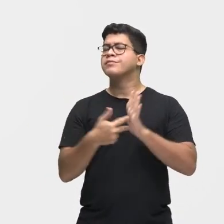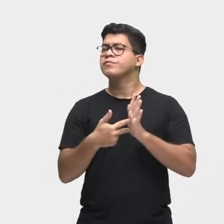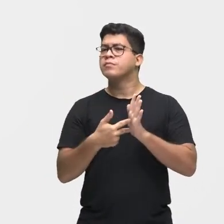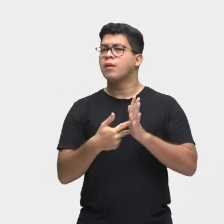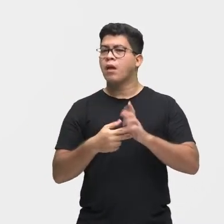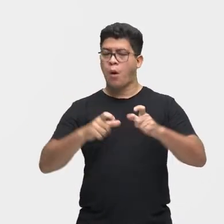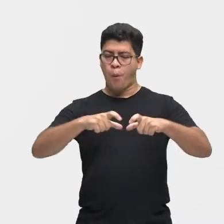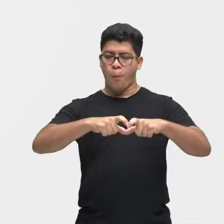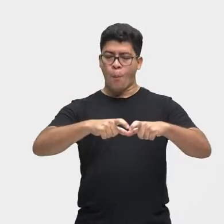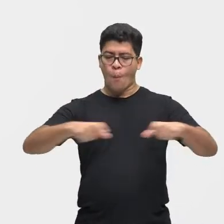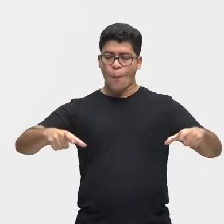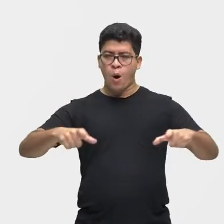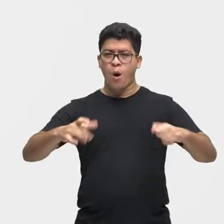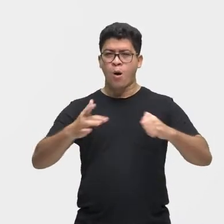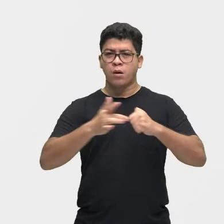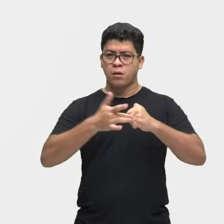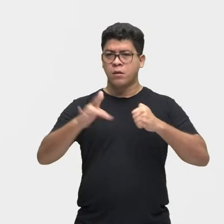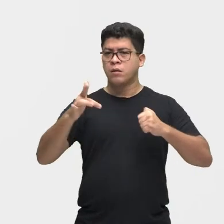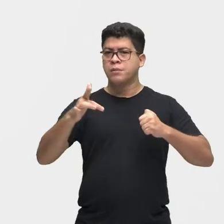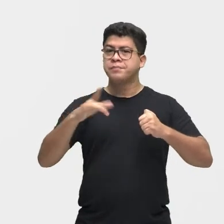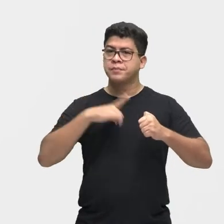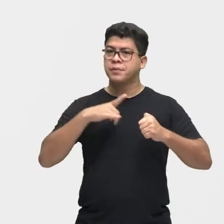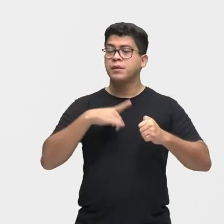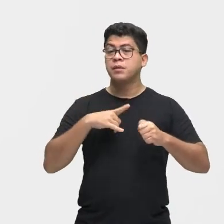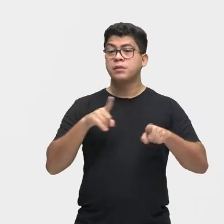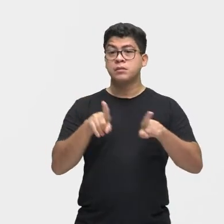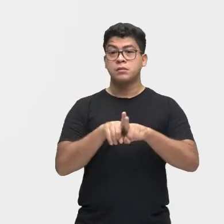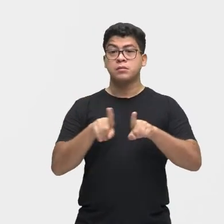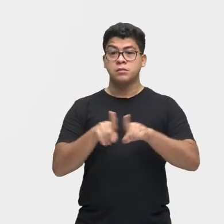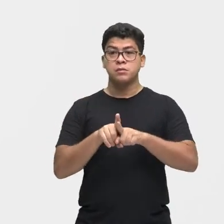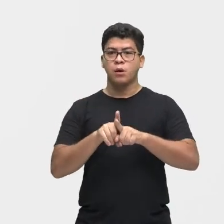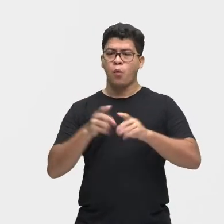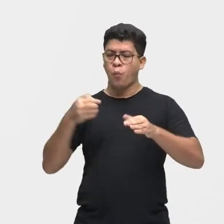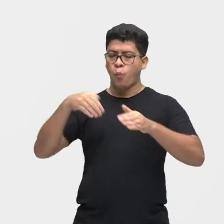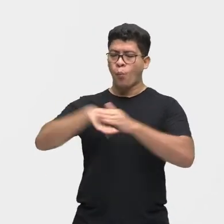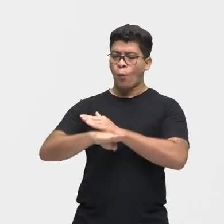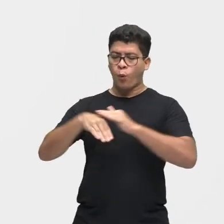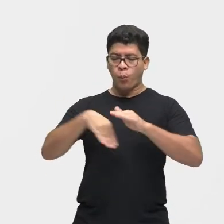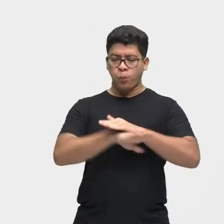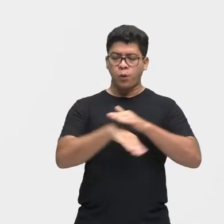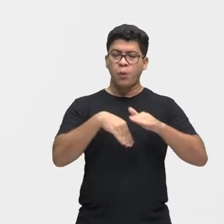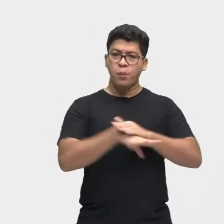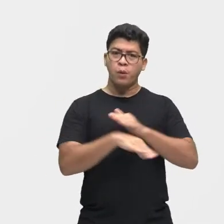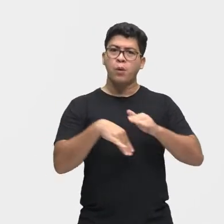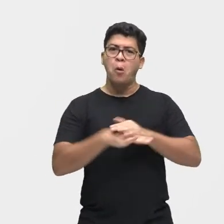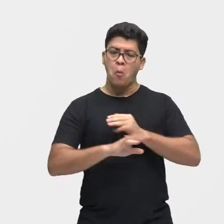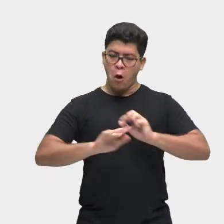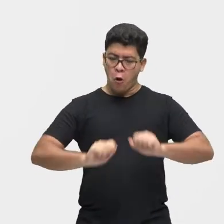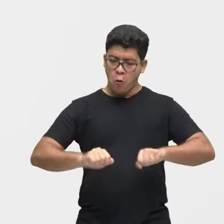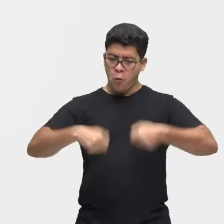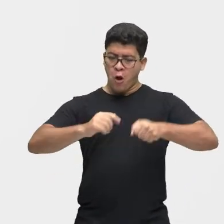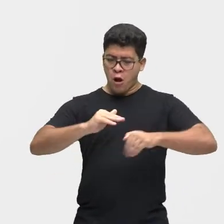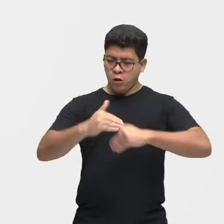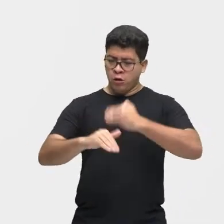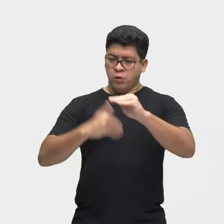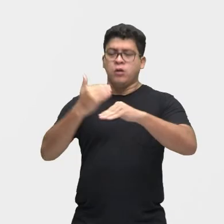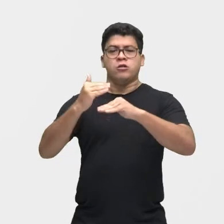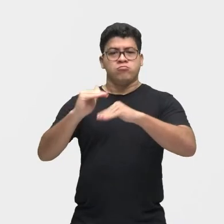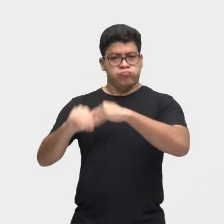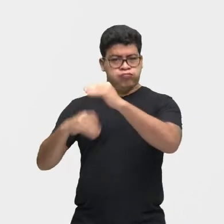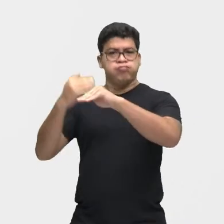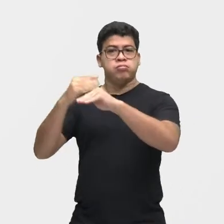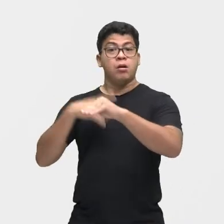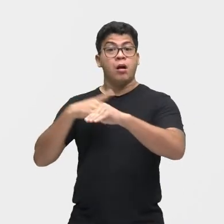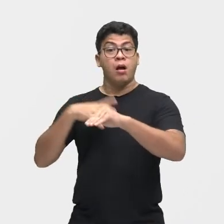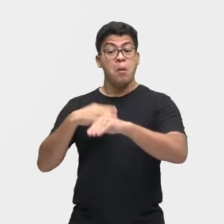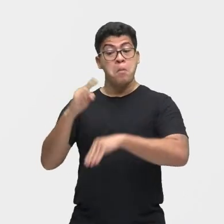de entesourar o Estado com ouro e prata para torná-lo mais forte, uma vez que a riqueza dessas